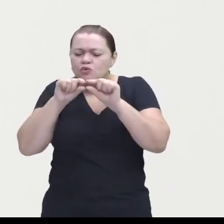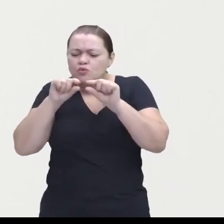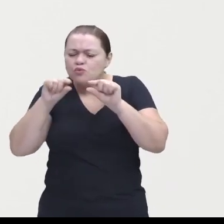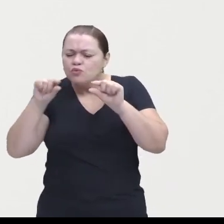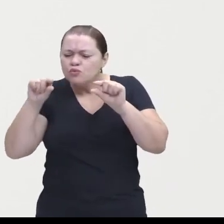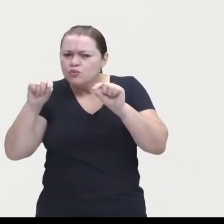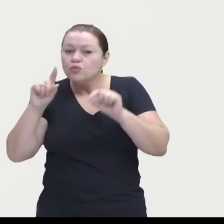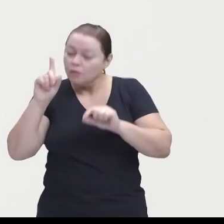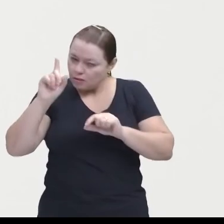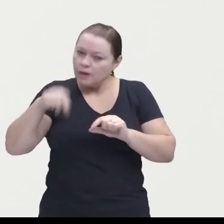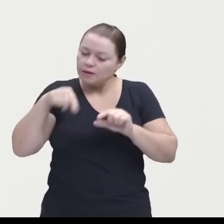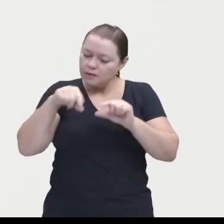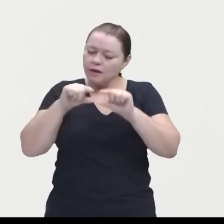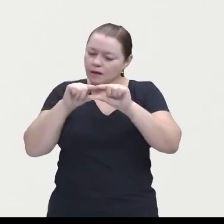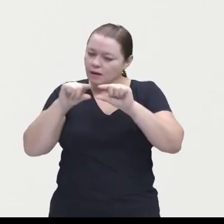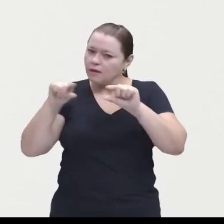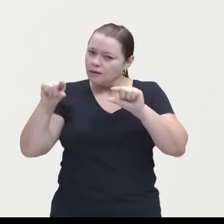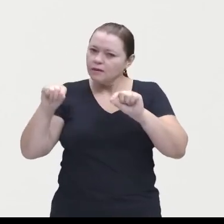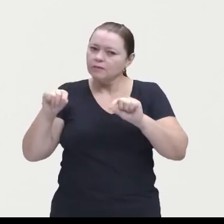retângulo.